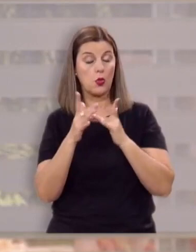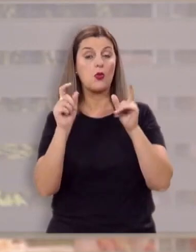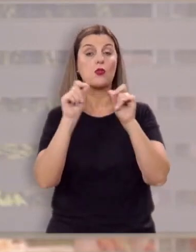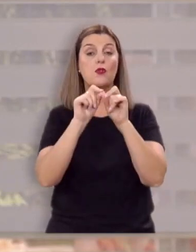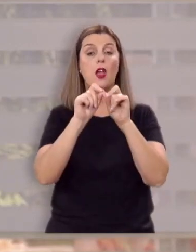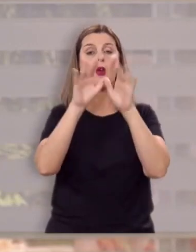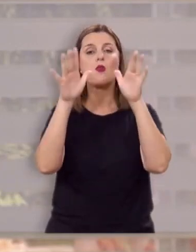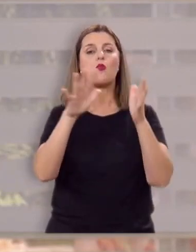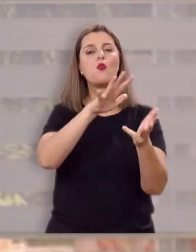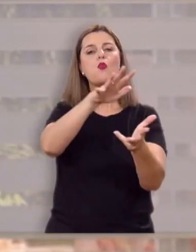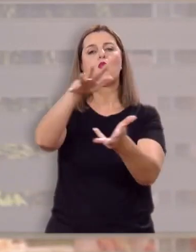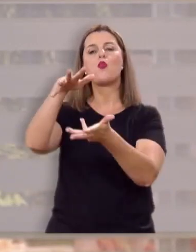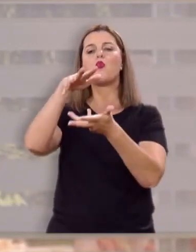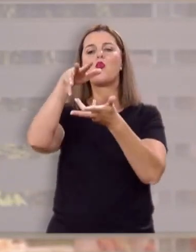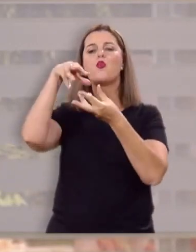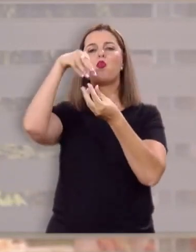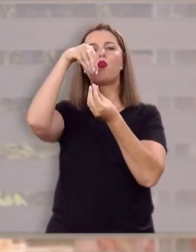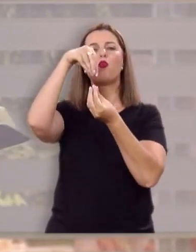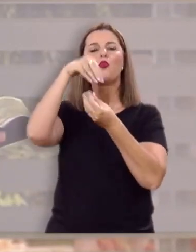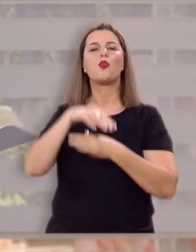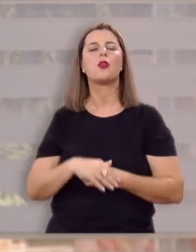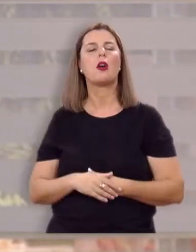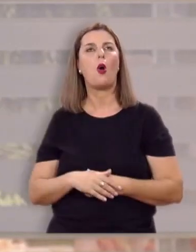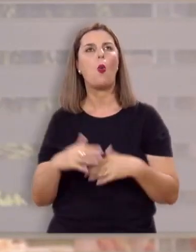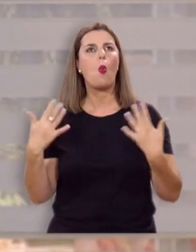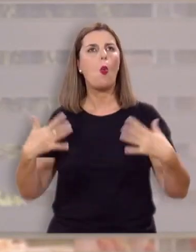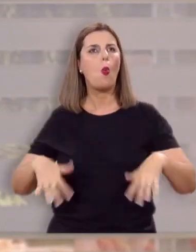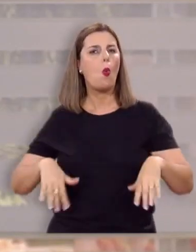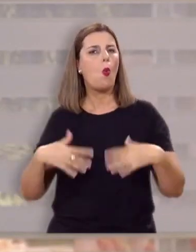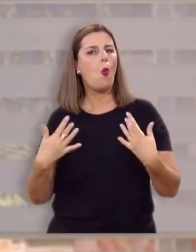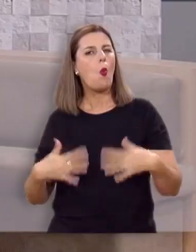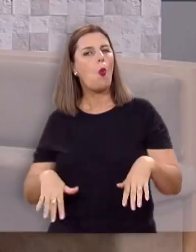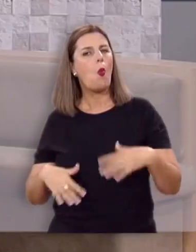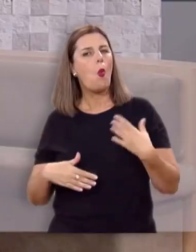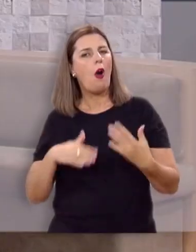também fez o universo. Isso é estonteante.